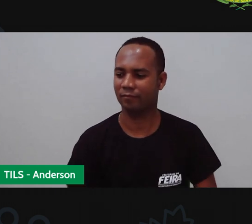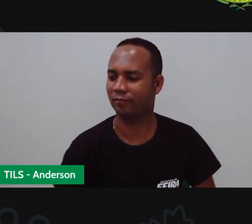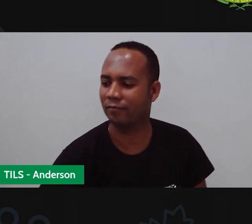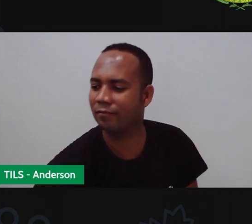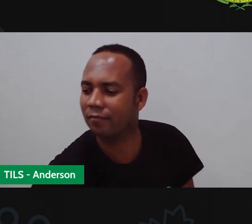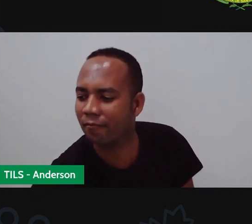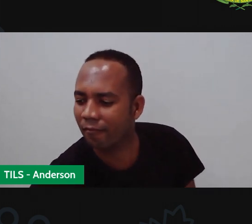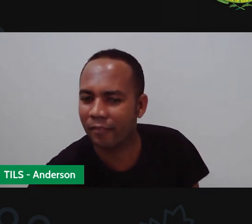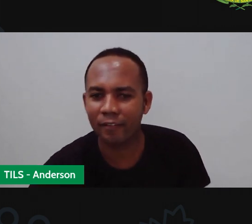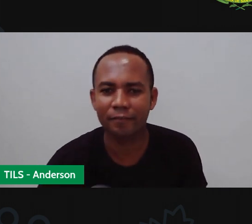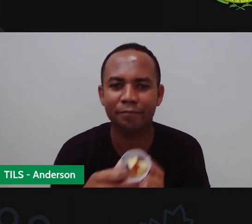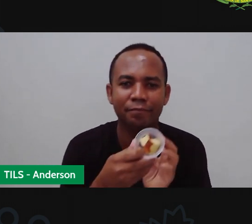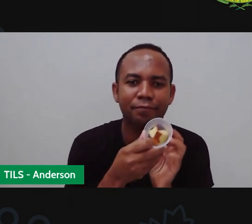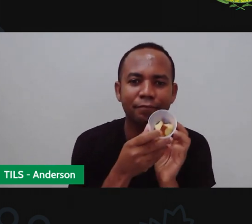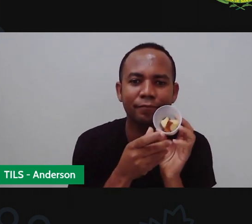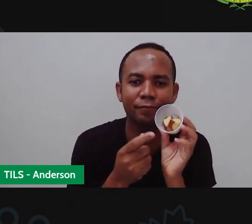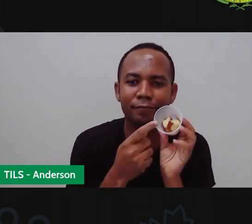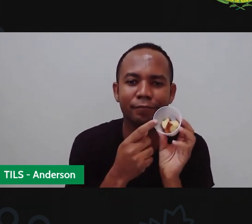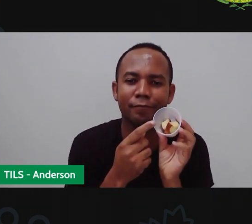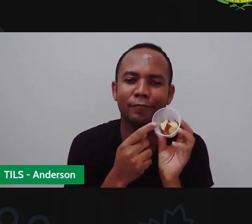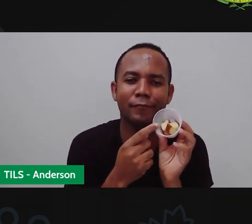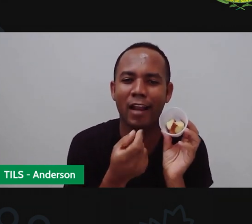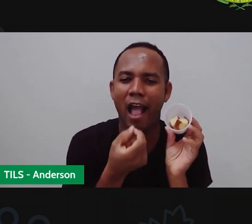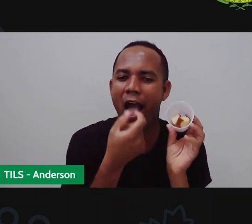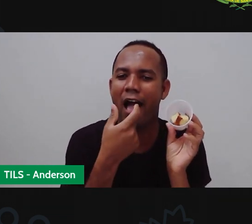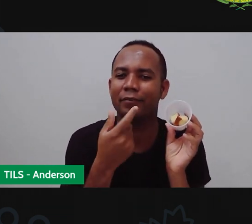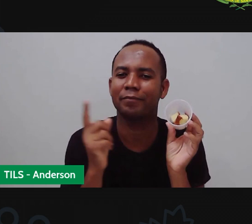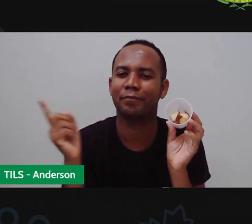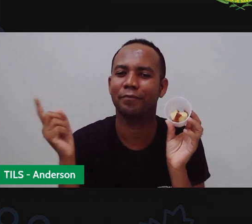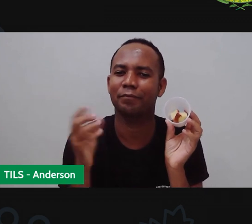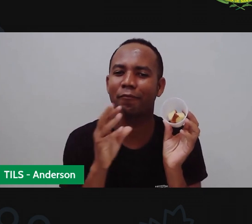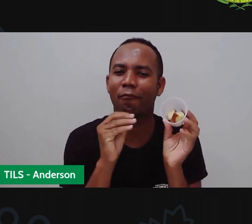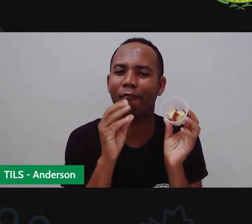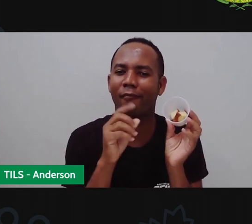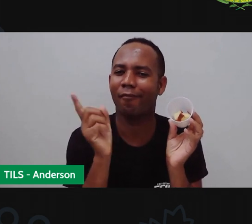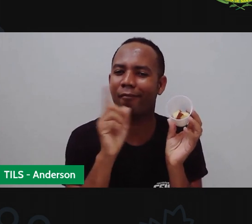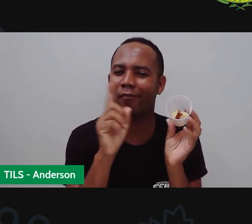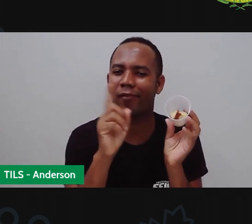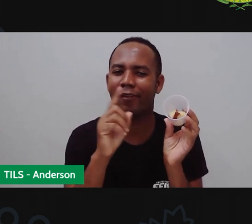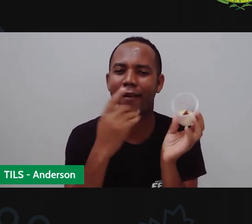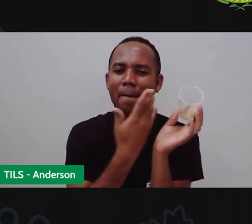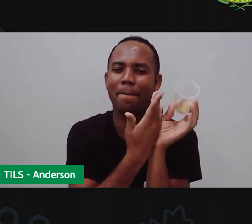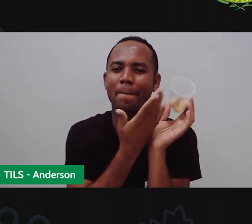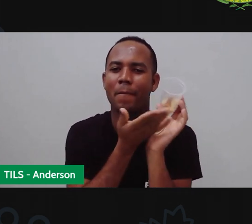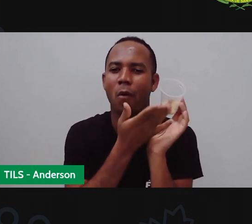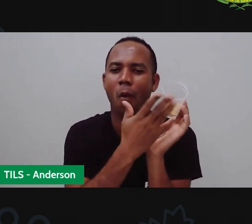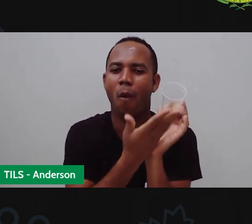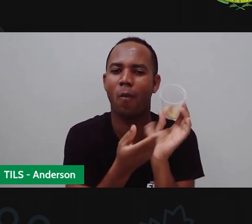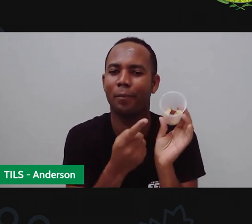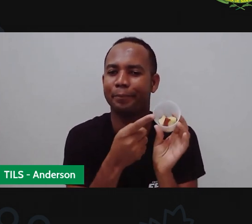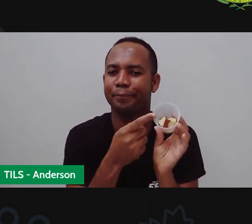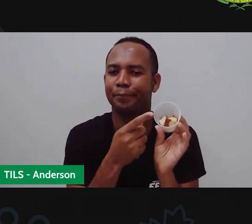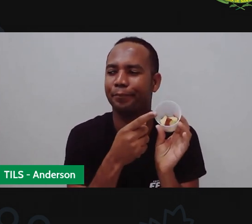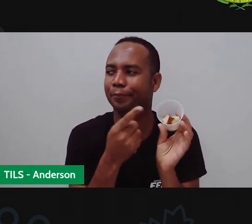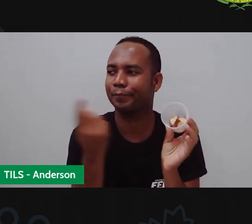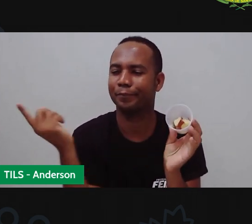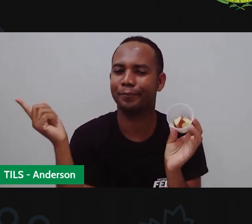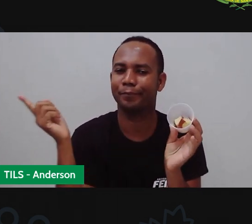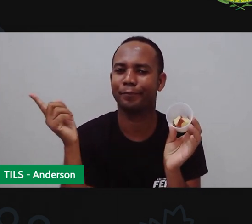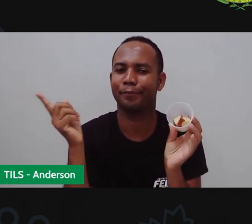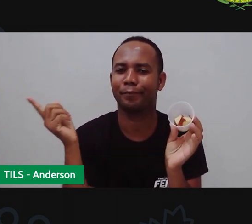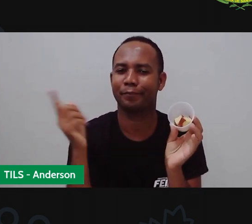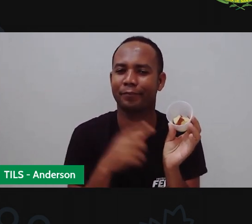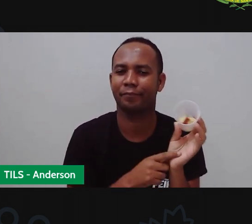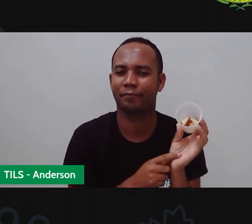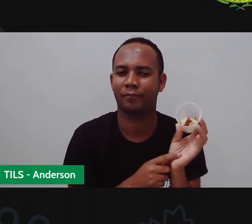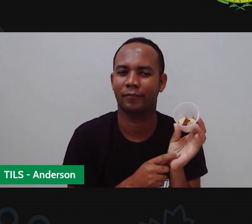Vamos ver como é que tá esse tato aí agora. Ai, parecendo uma geleia. Parece melequento. Levanta, levanta,